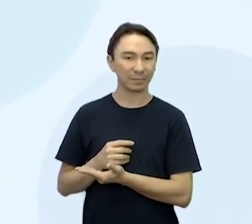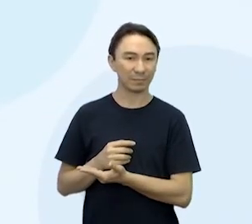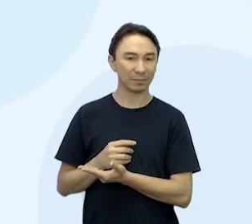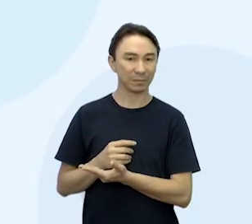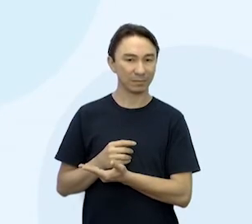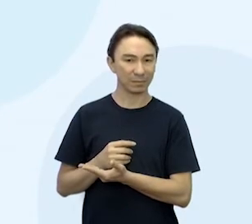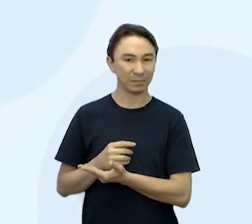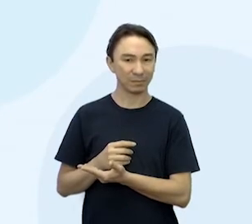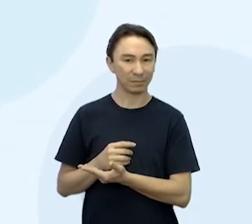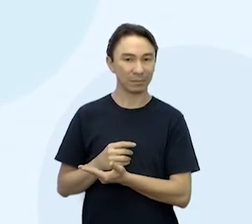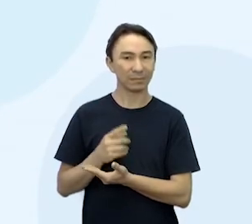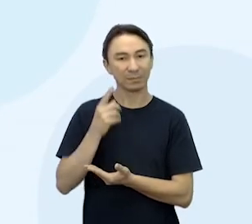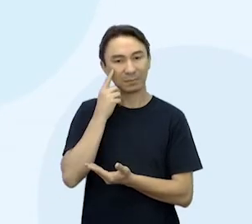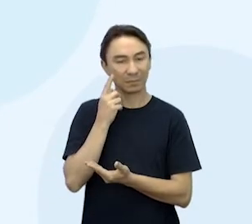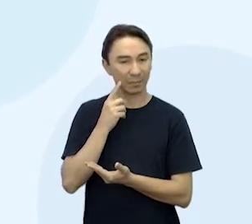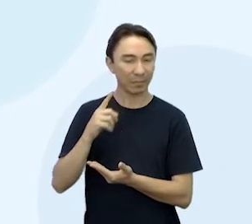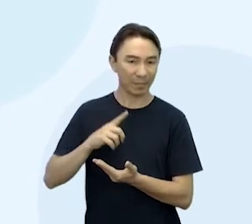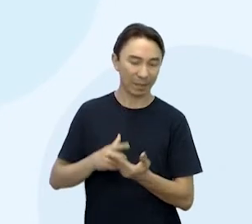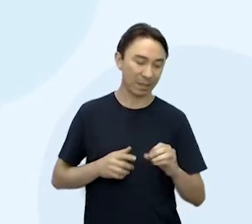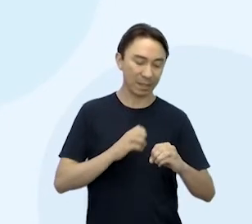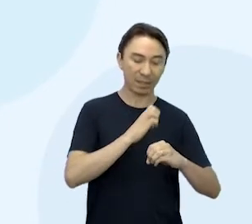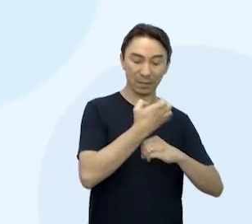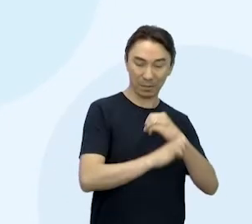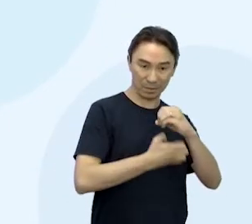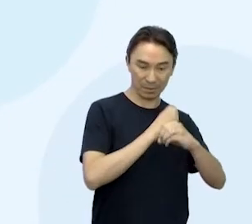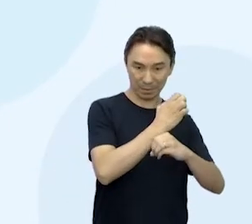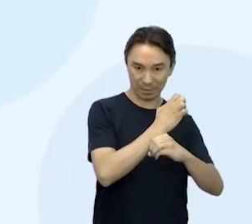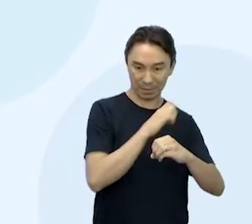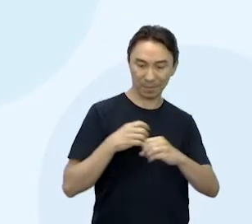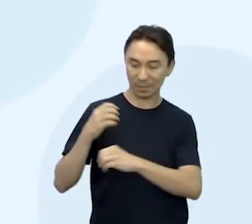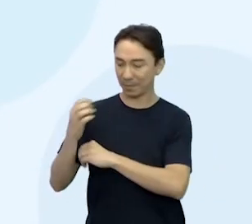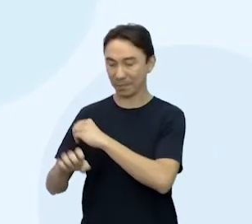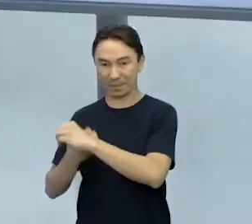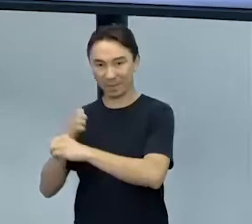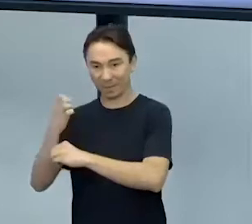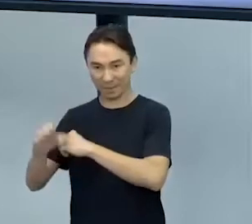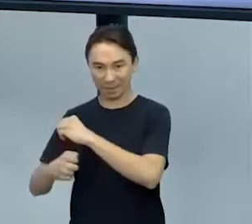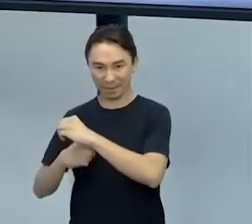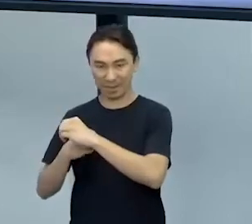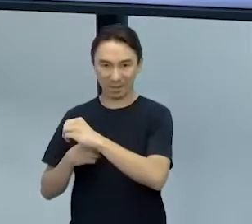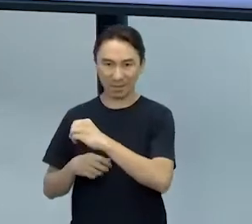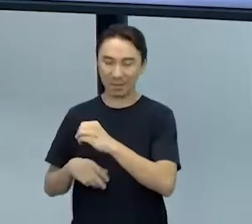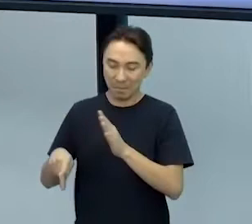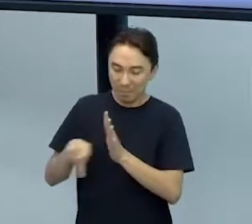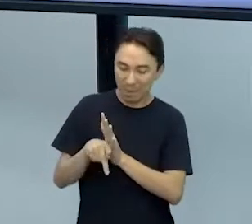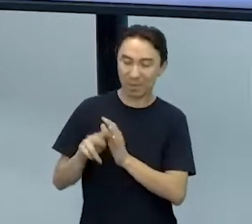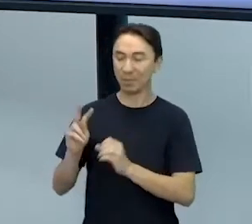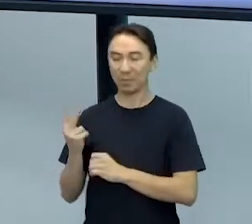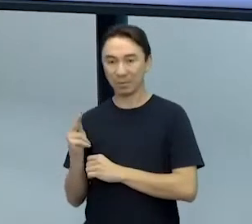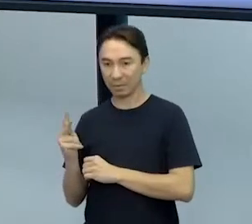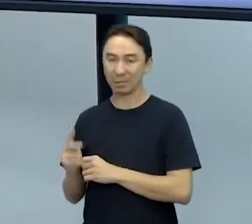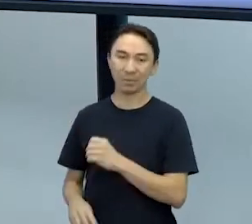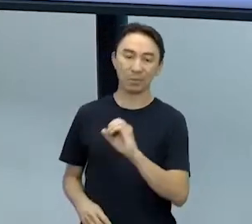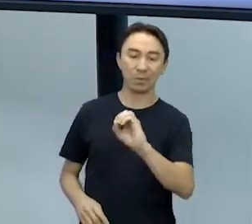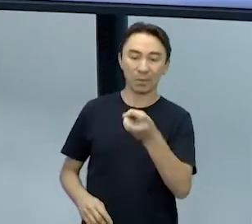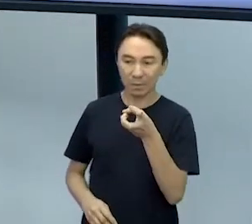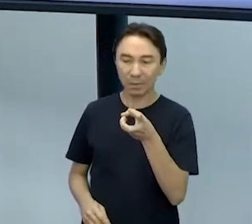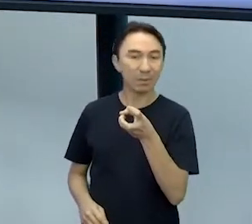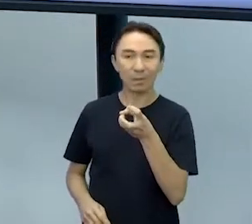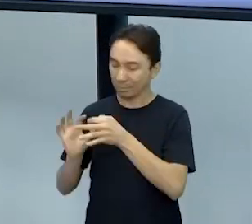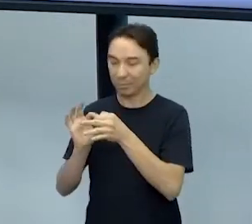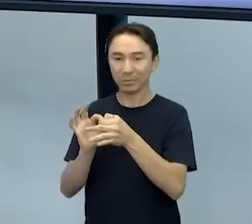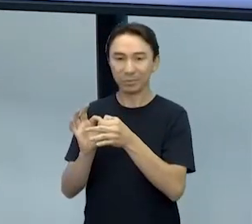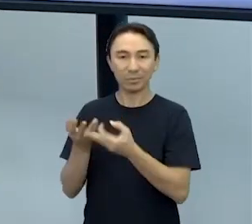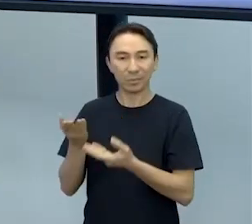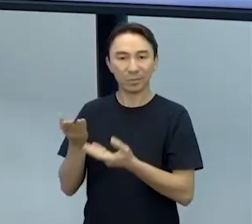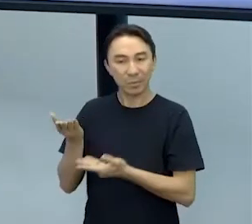esse elétron aqui não é nem do hidrogênio, nem do oxigênio. Eles compartilham, ok? E aqui